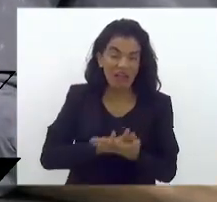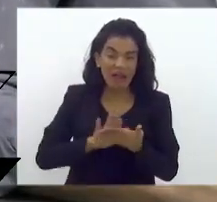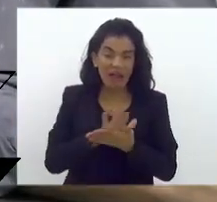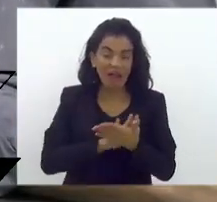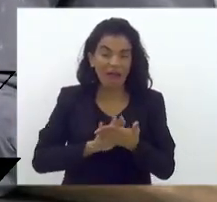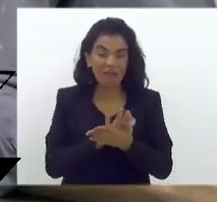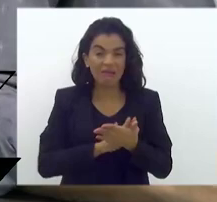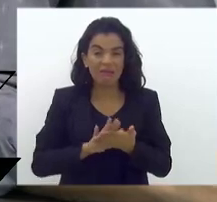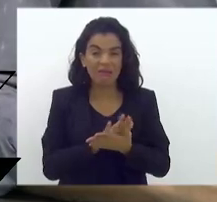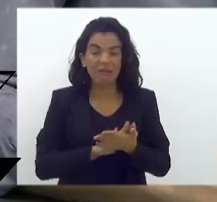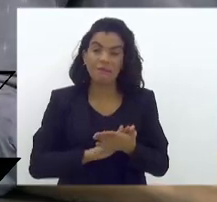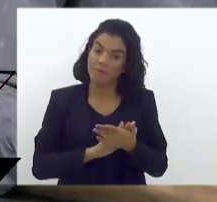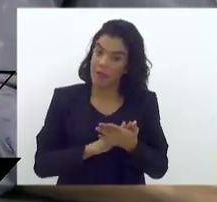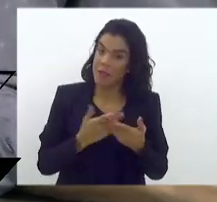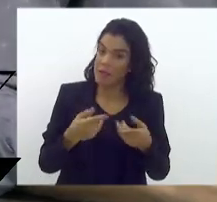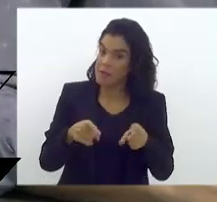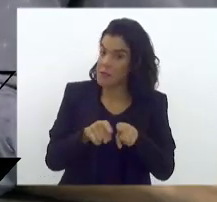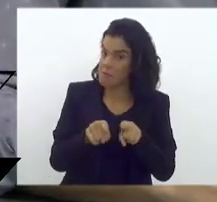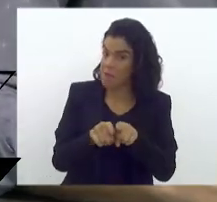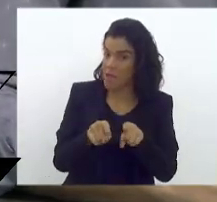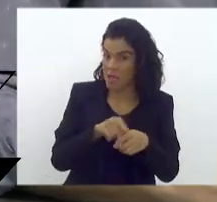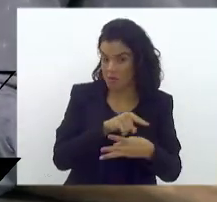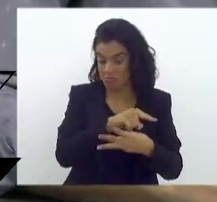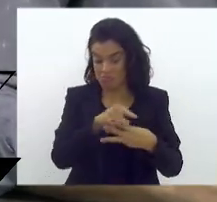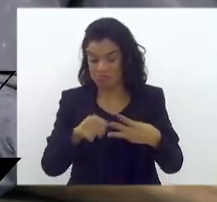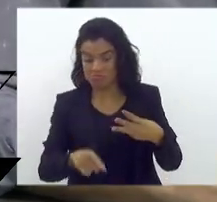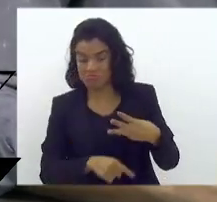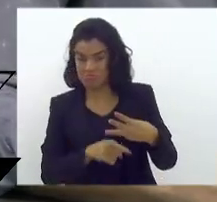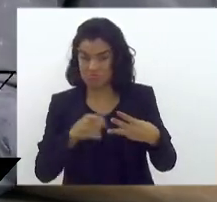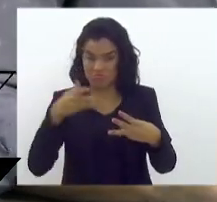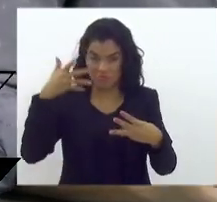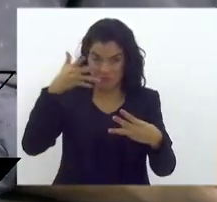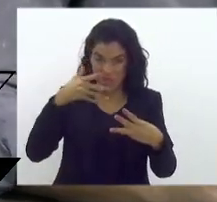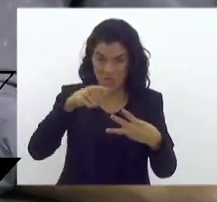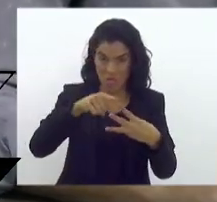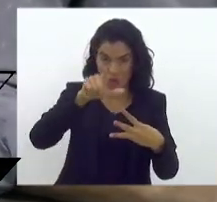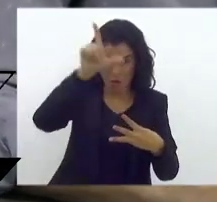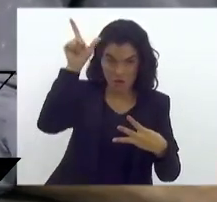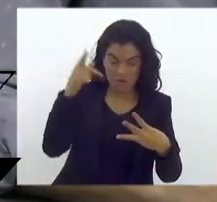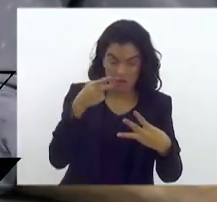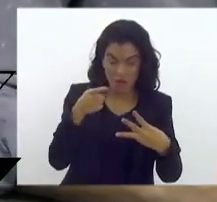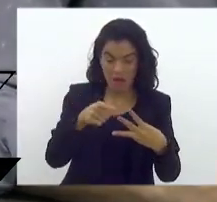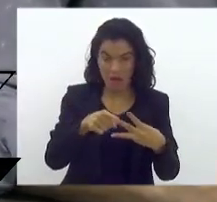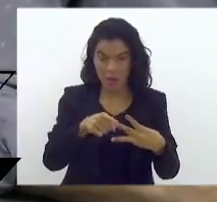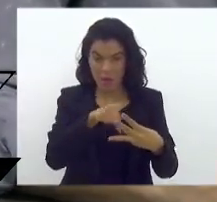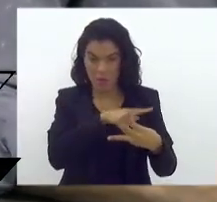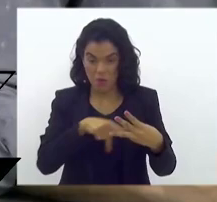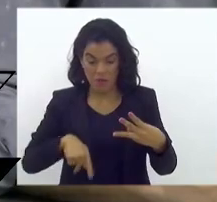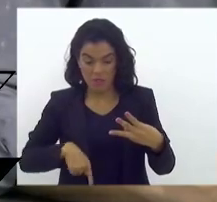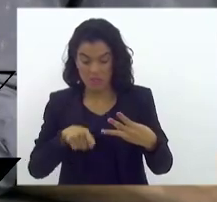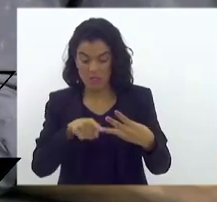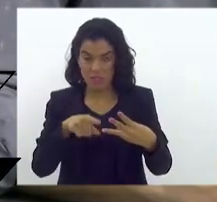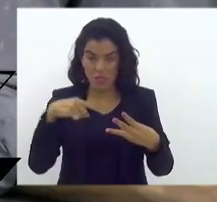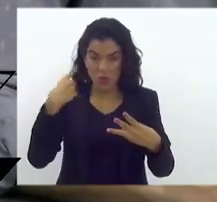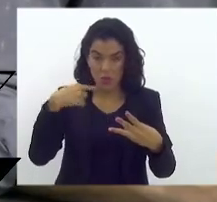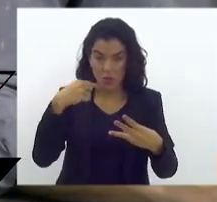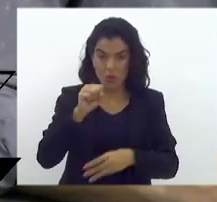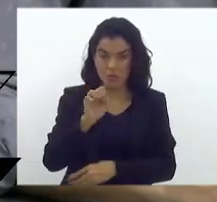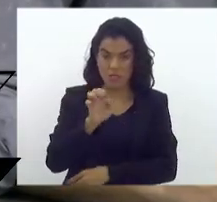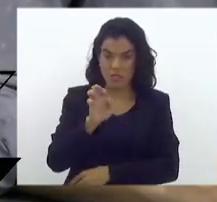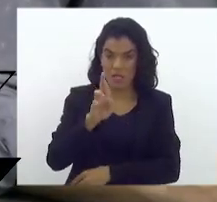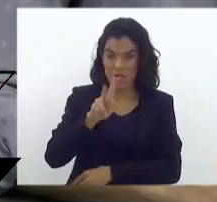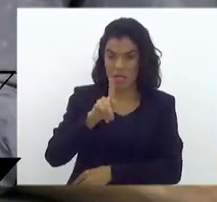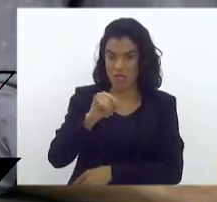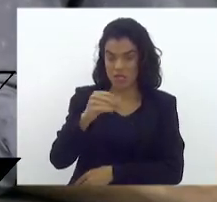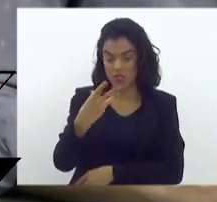ser, como foi dito aqui pelos três, Luiz Paulo, presidente e doutor Serginho, que